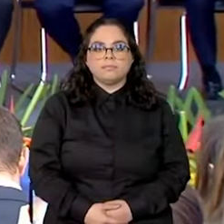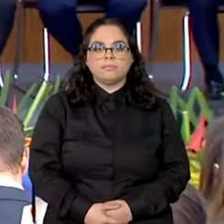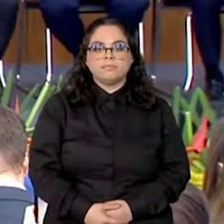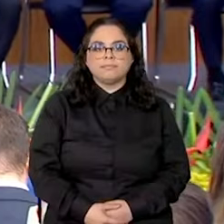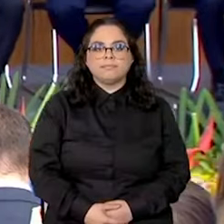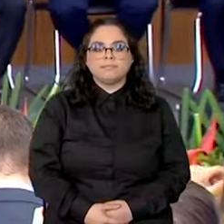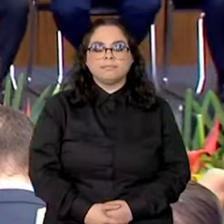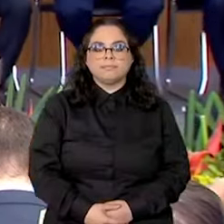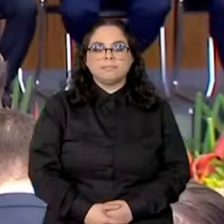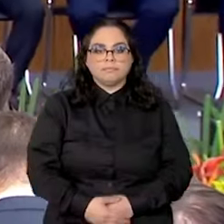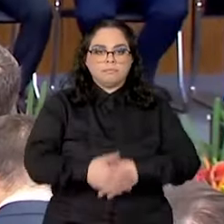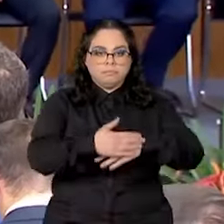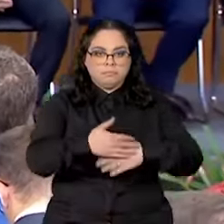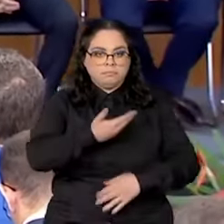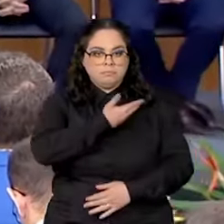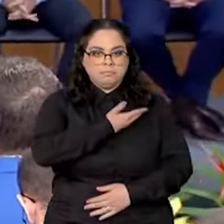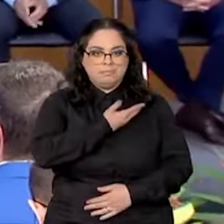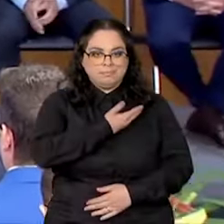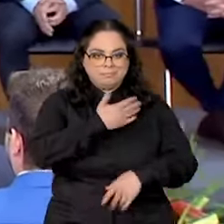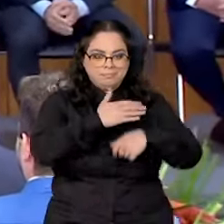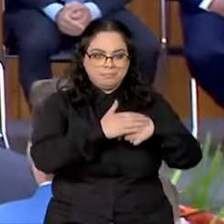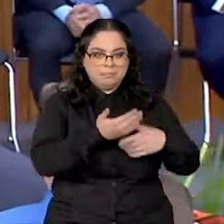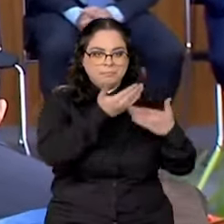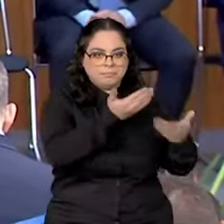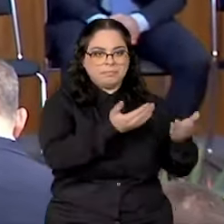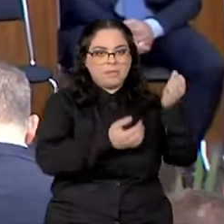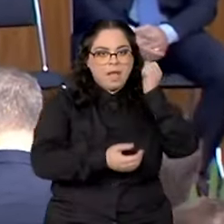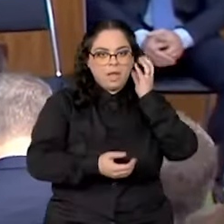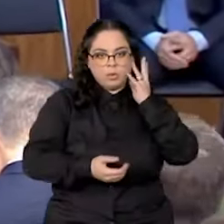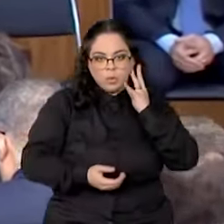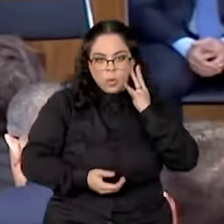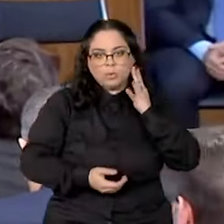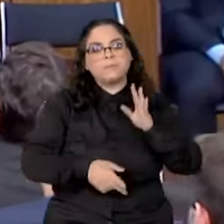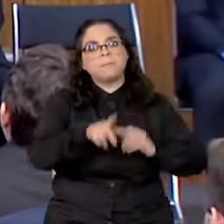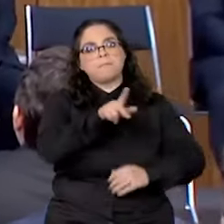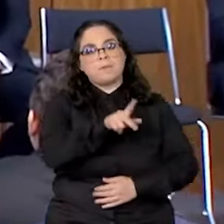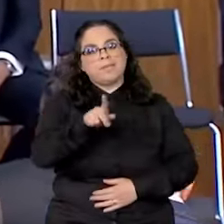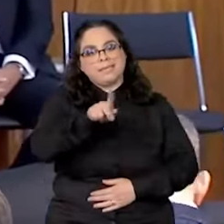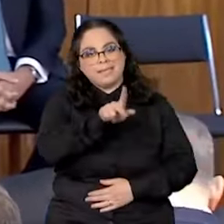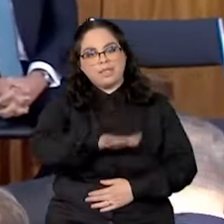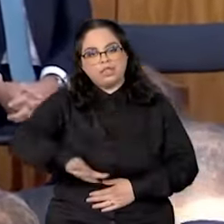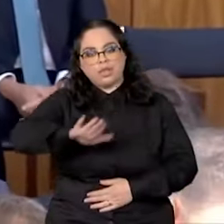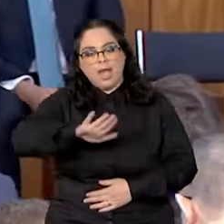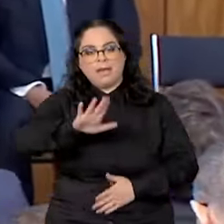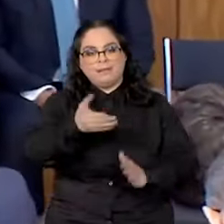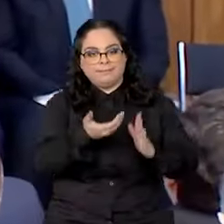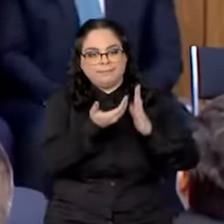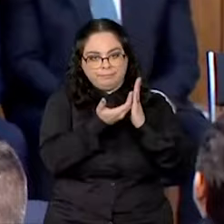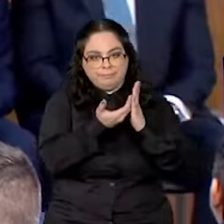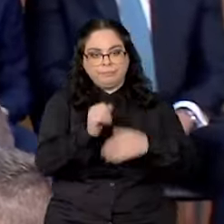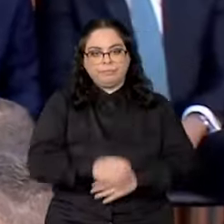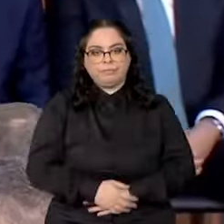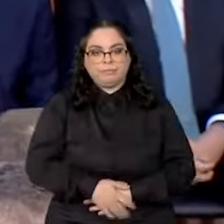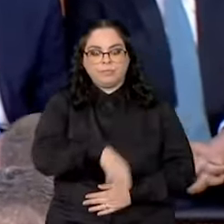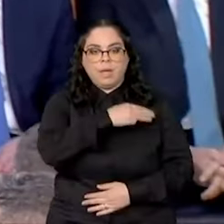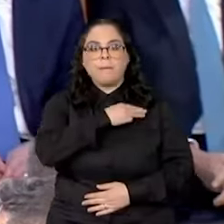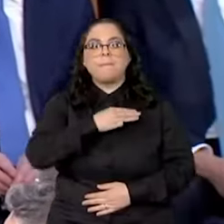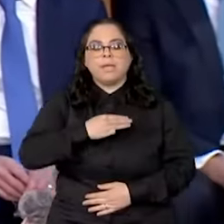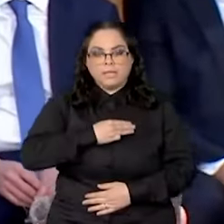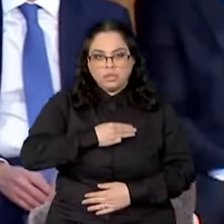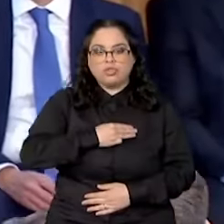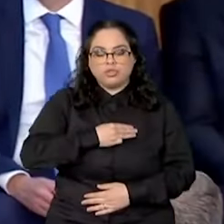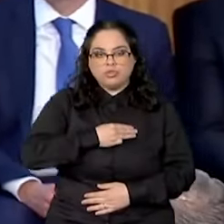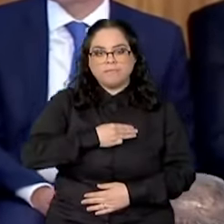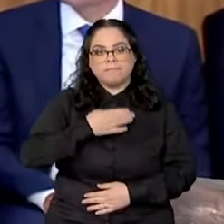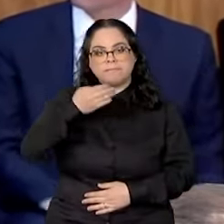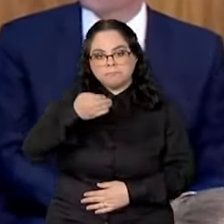Estimado companheiro Arthur Lira, presidente da Câmara dos Deputados, ministro do Estado Silvio Costa